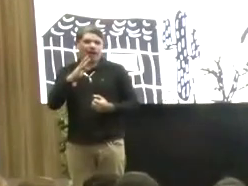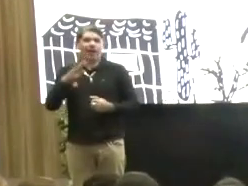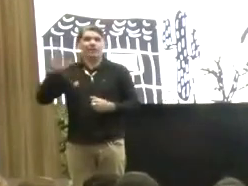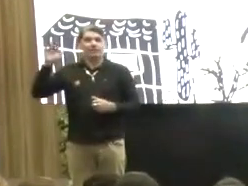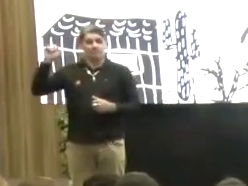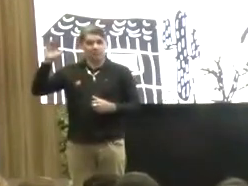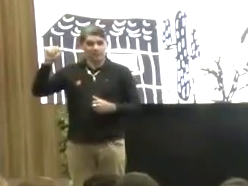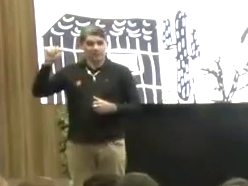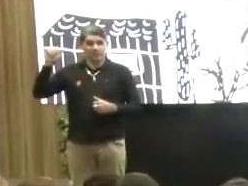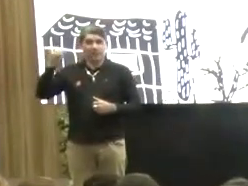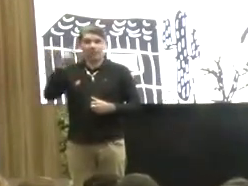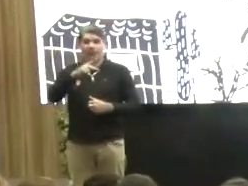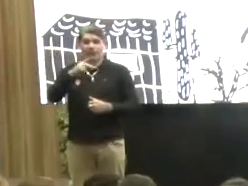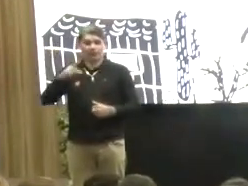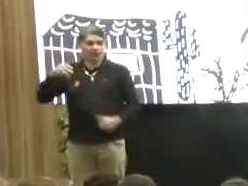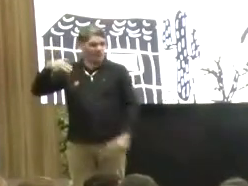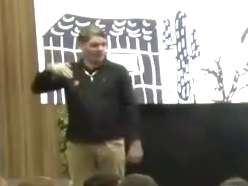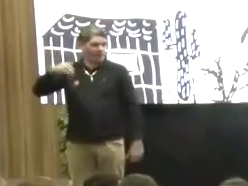Clara também.